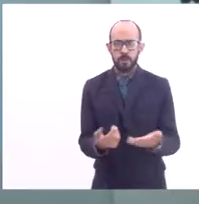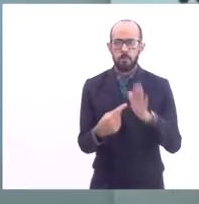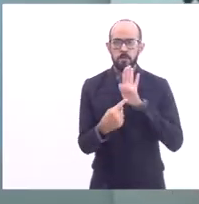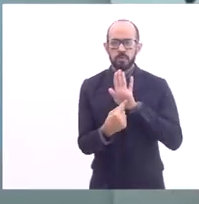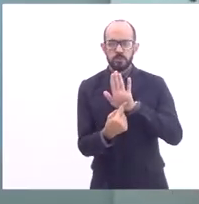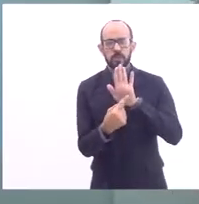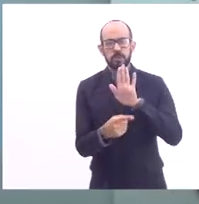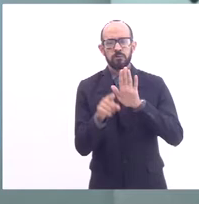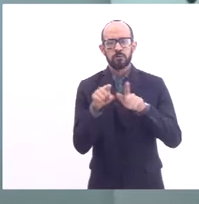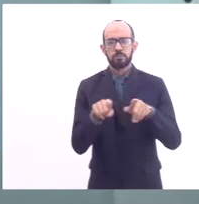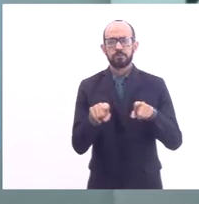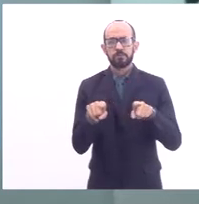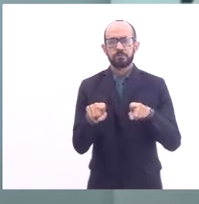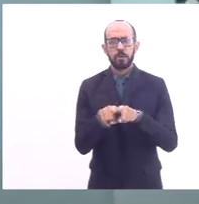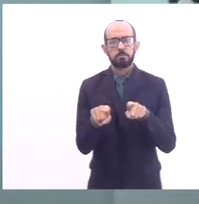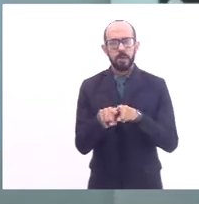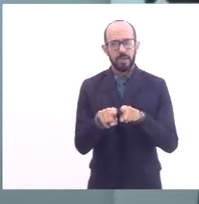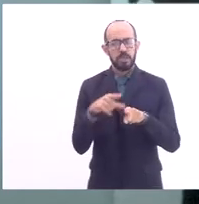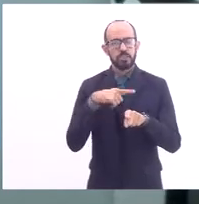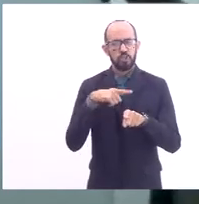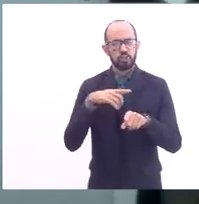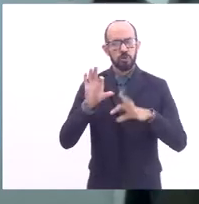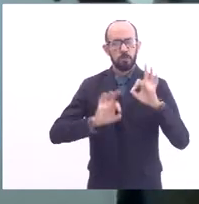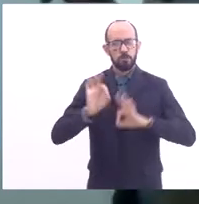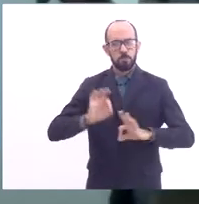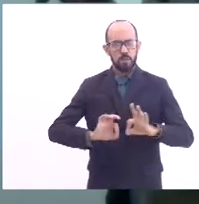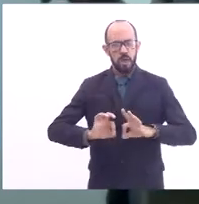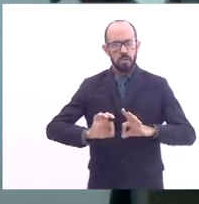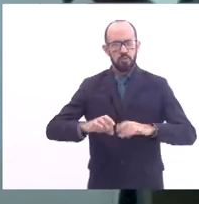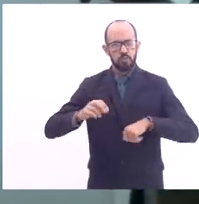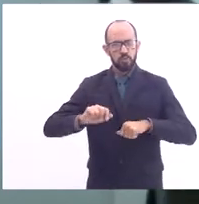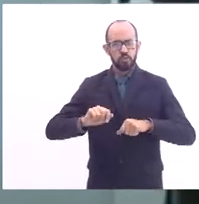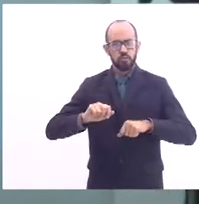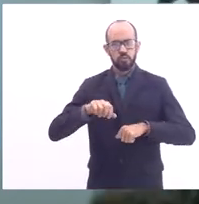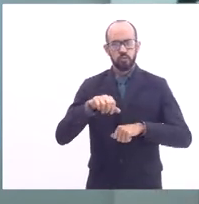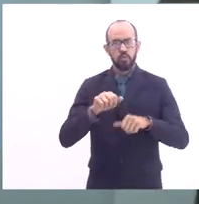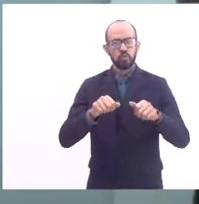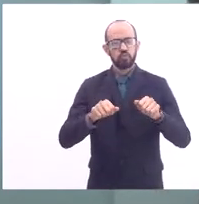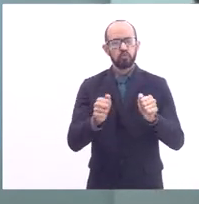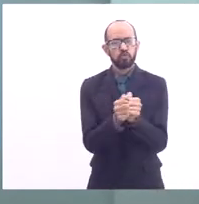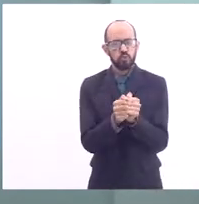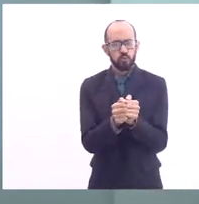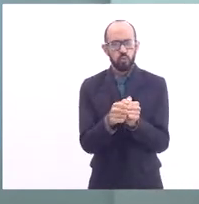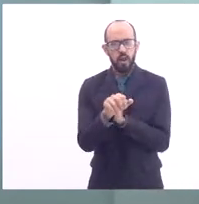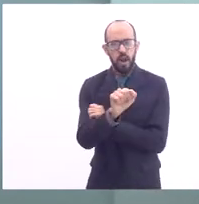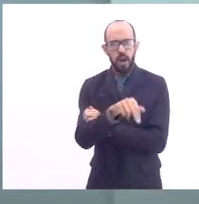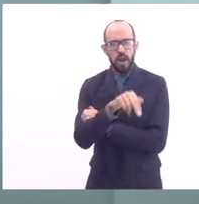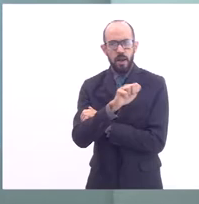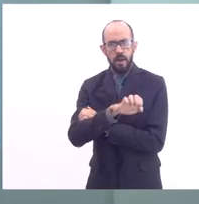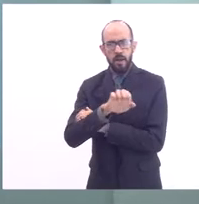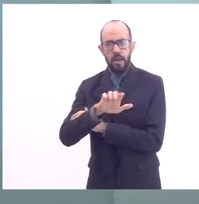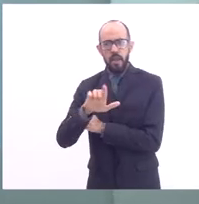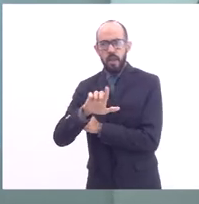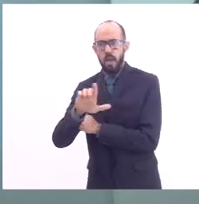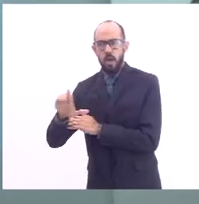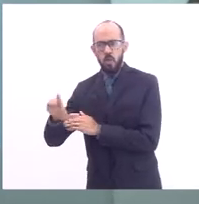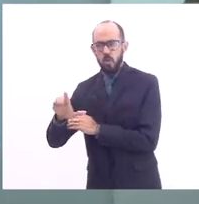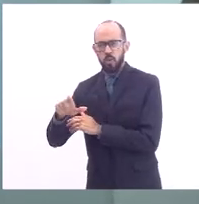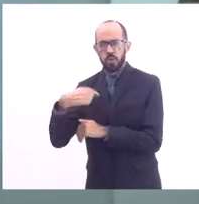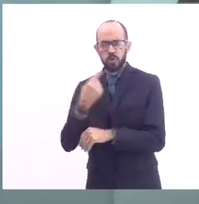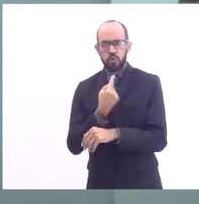nós tínhamos um plano, né, de resultados com a ANEEL, né, onde nós nos comprometemos a chegar no